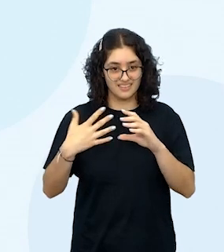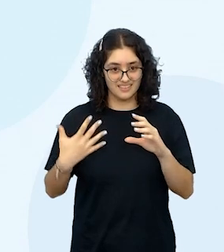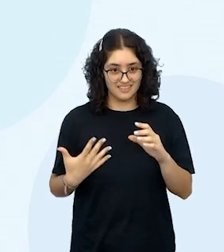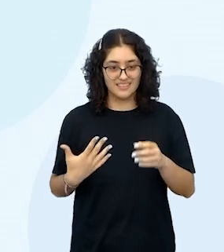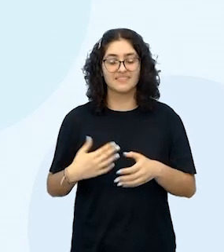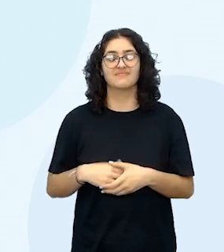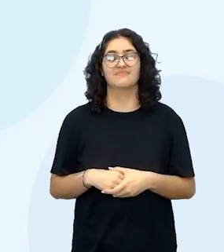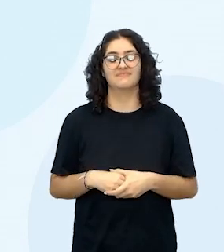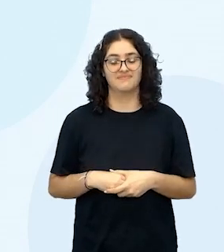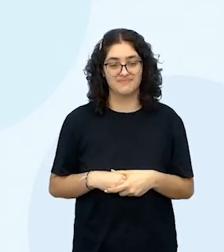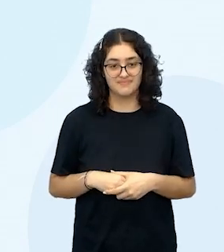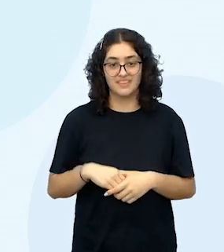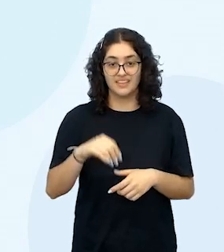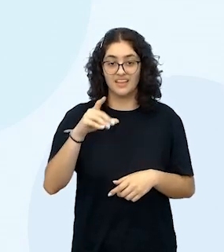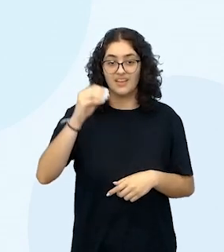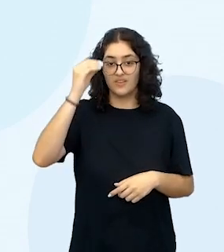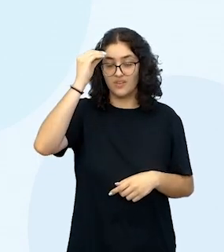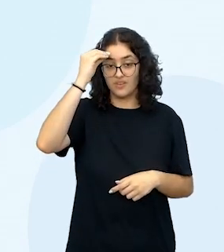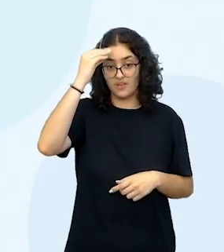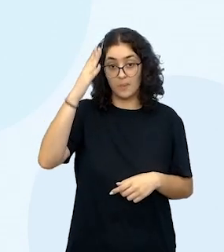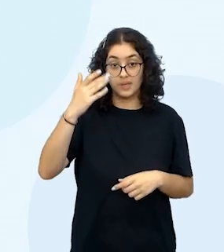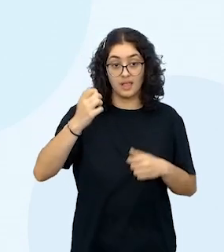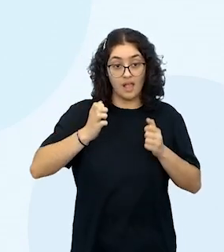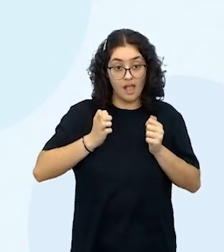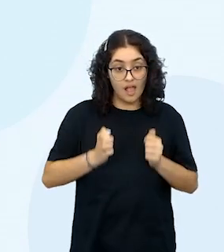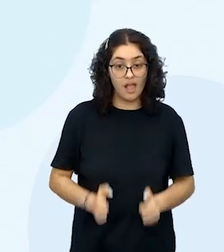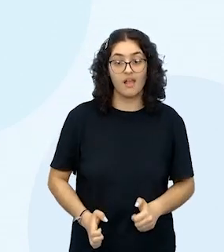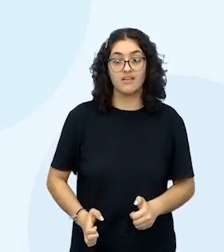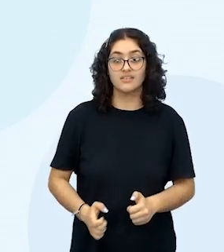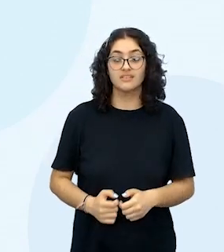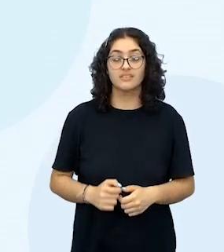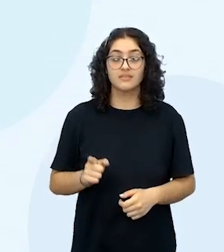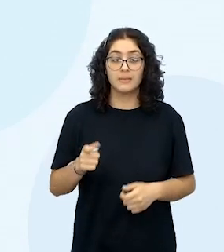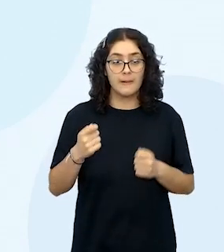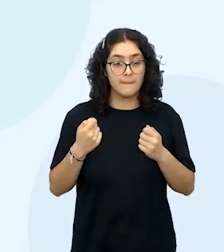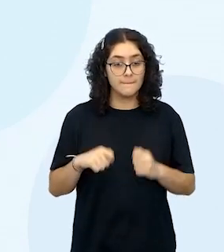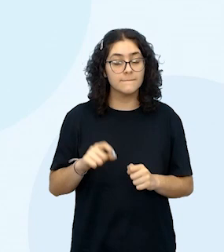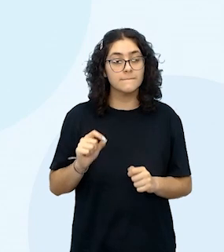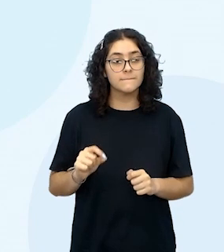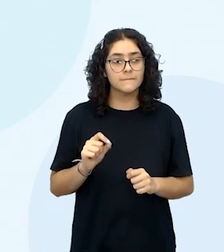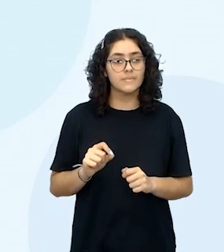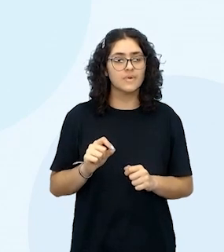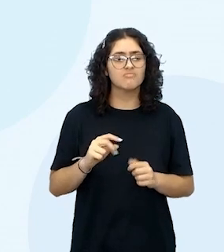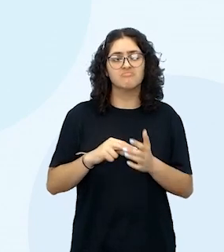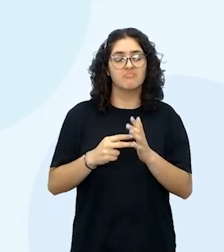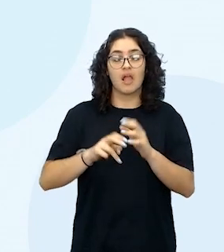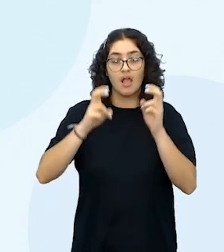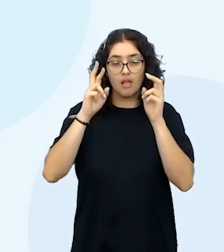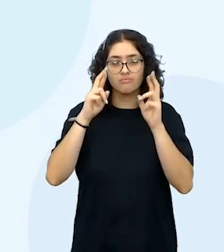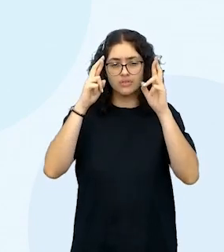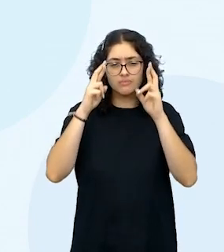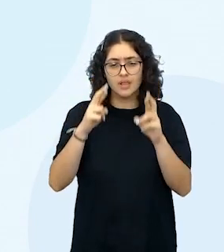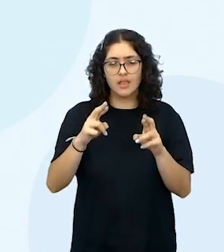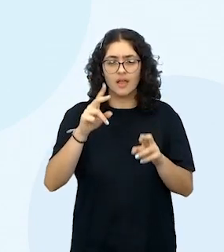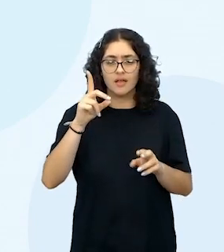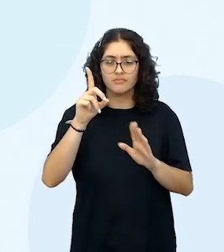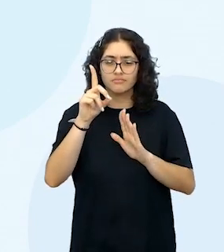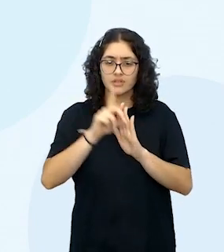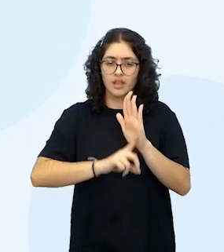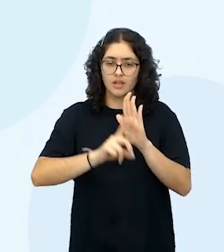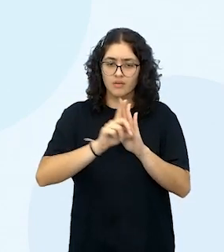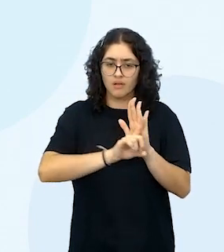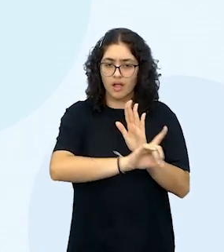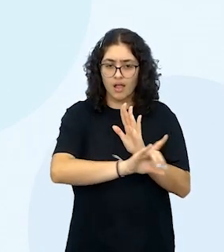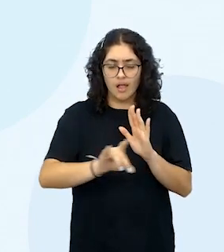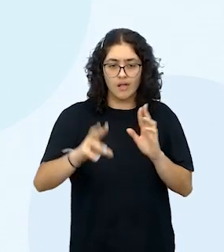trabalhados, né? O conhecimento científico, ele deve ser ético. Ou seja, ele deve respeitar os direitos e garantir a integridade de todos os